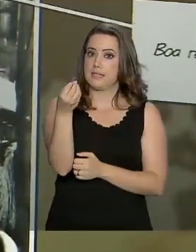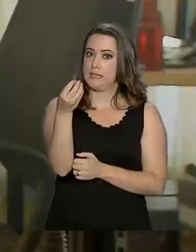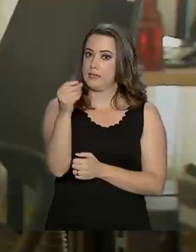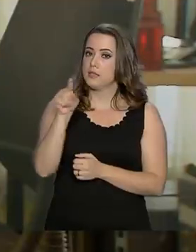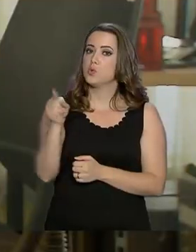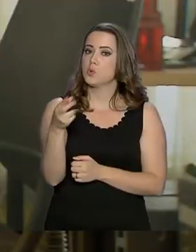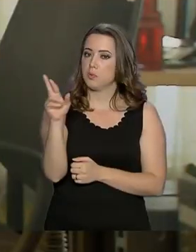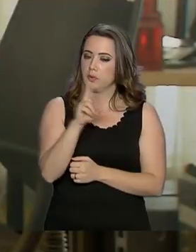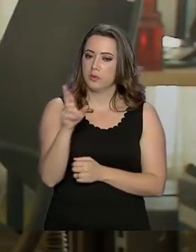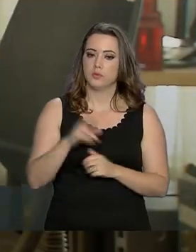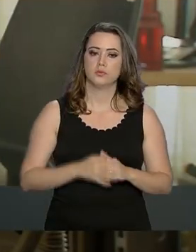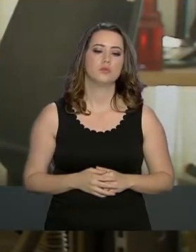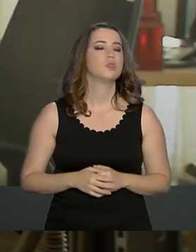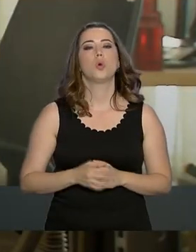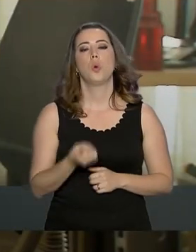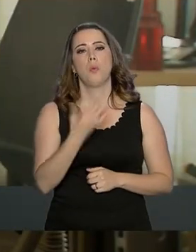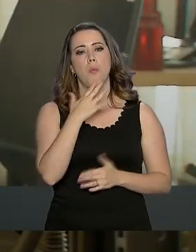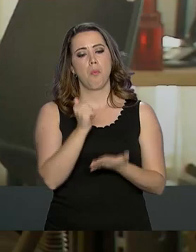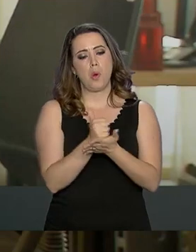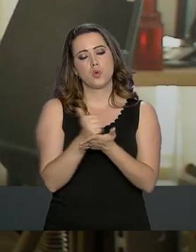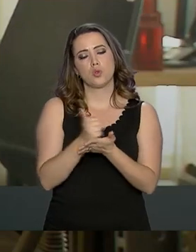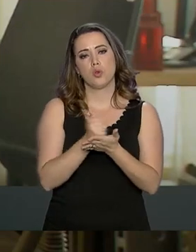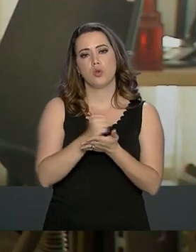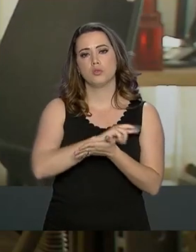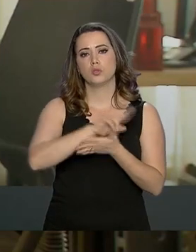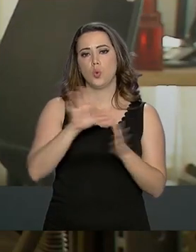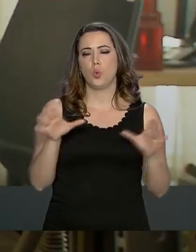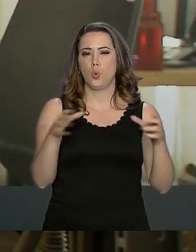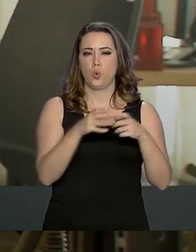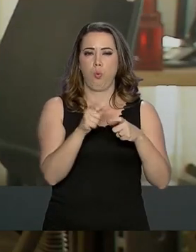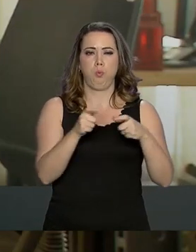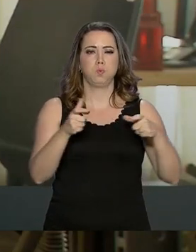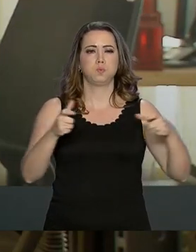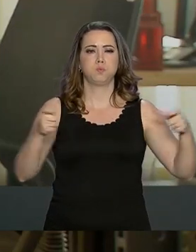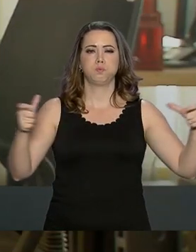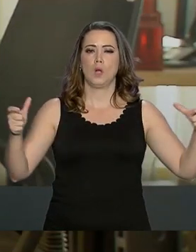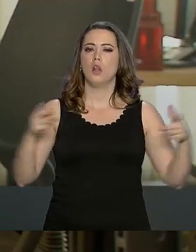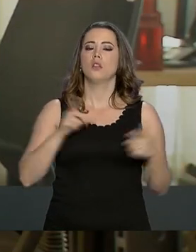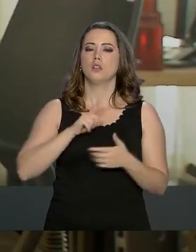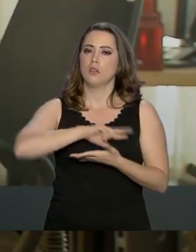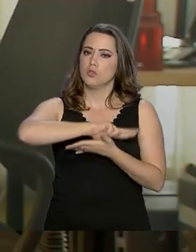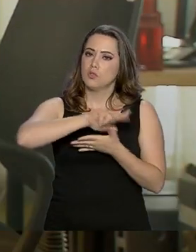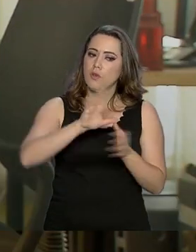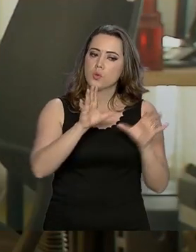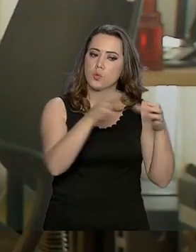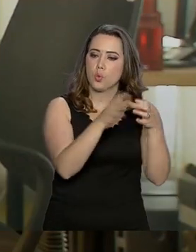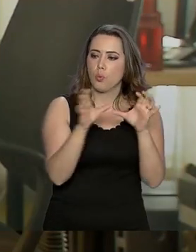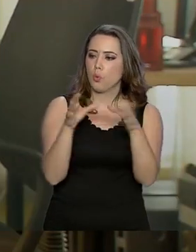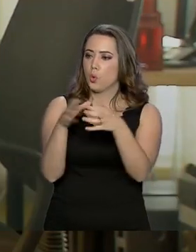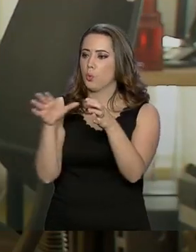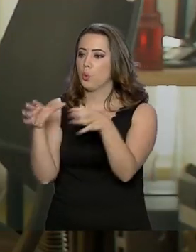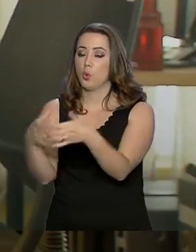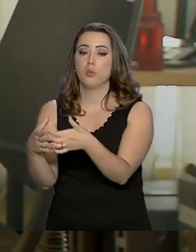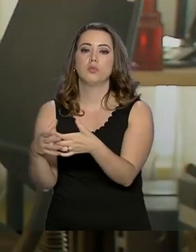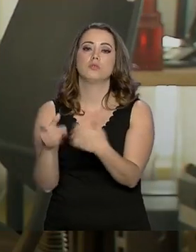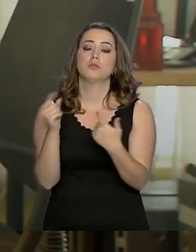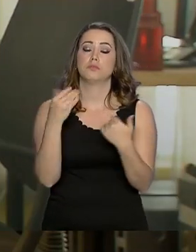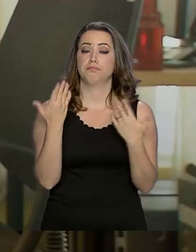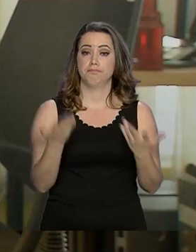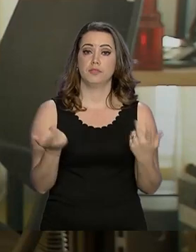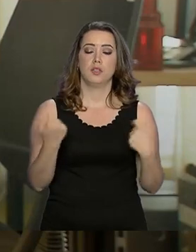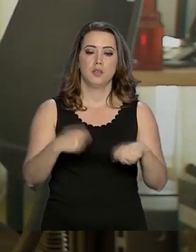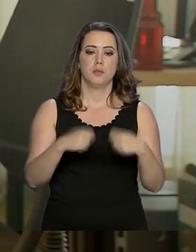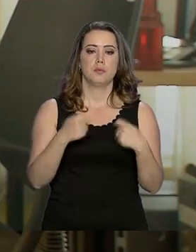para fazer um bom game realmente são equipes grandes porque a gente tem várias na especialidade sair e